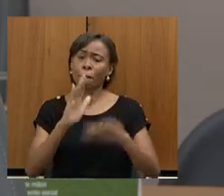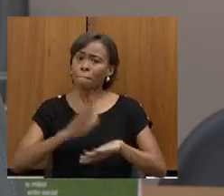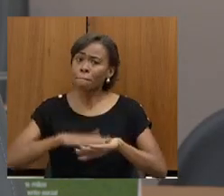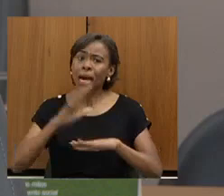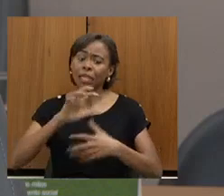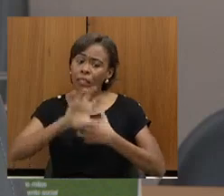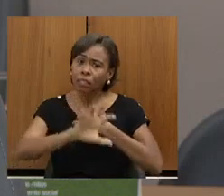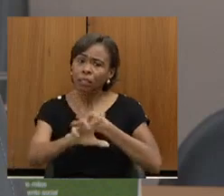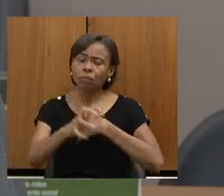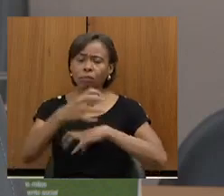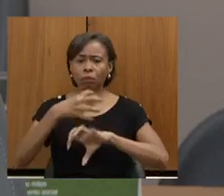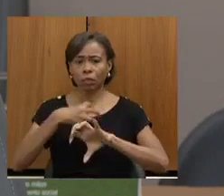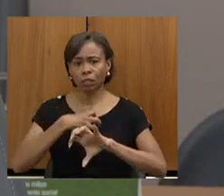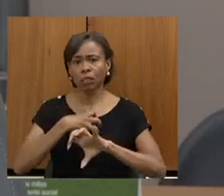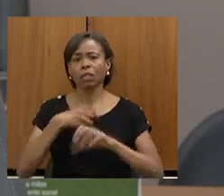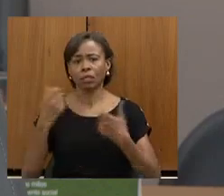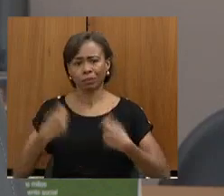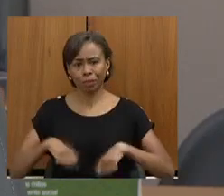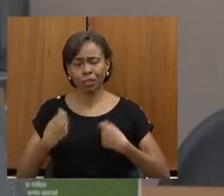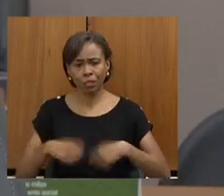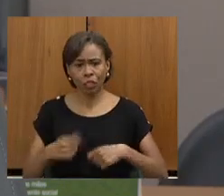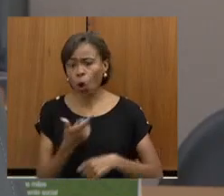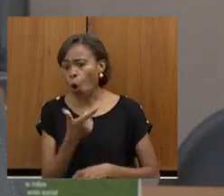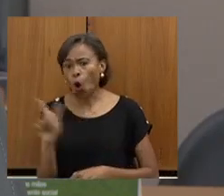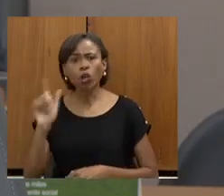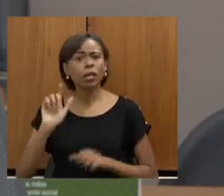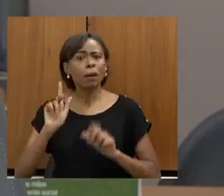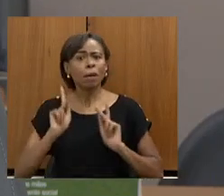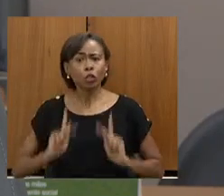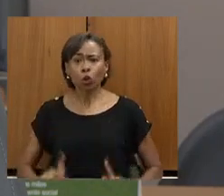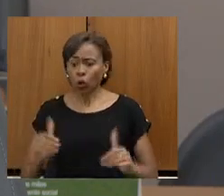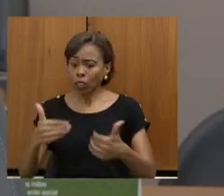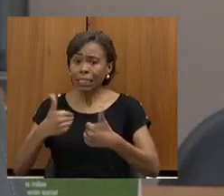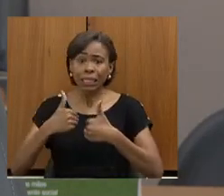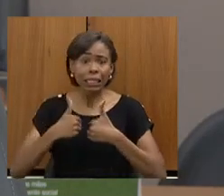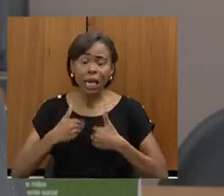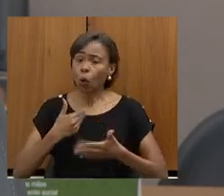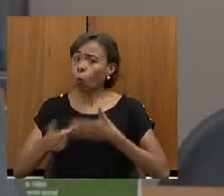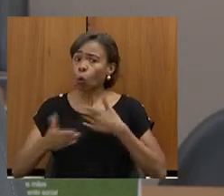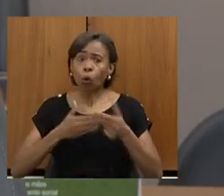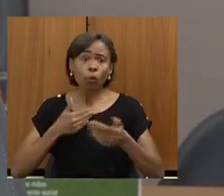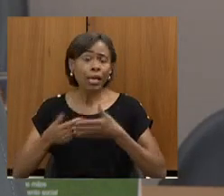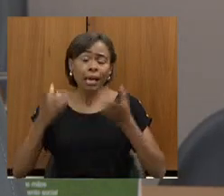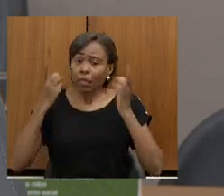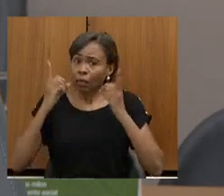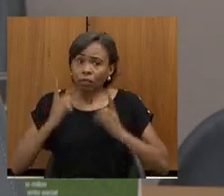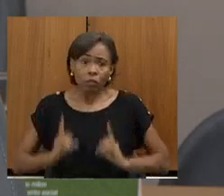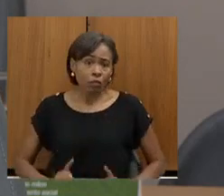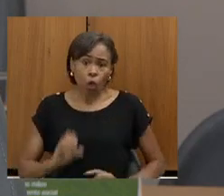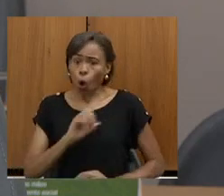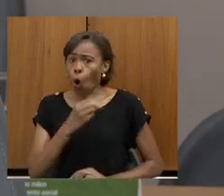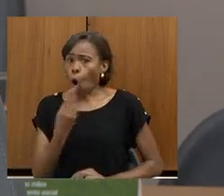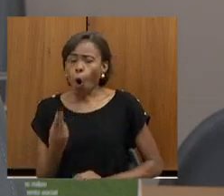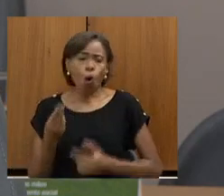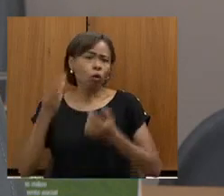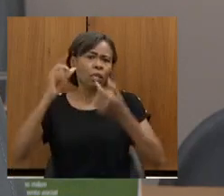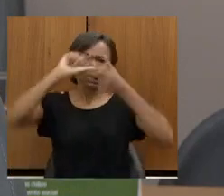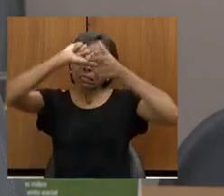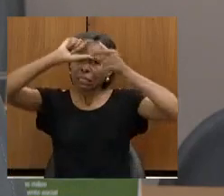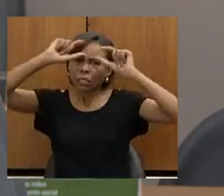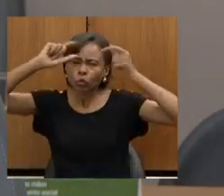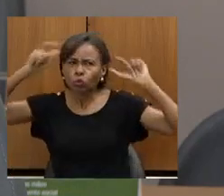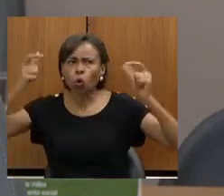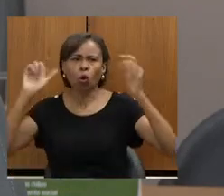empatia, que outros portadores de teia ou de qualquer deficiência ou síndrome ou transtorno